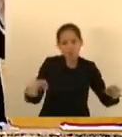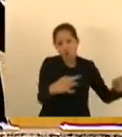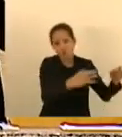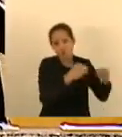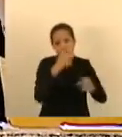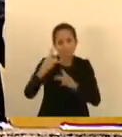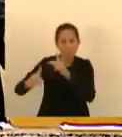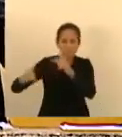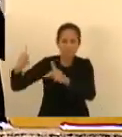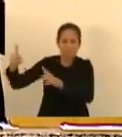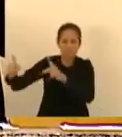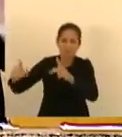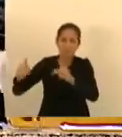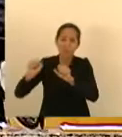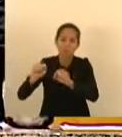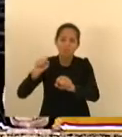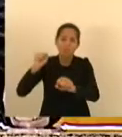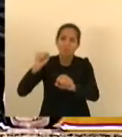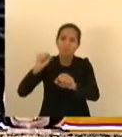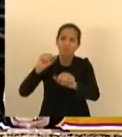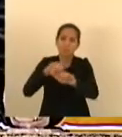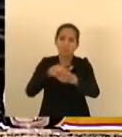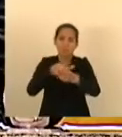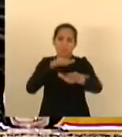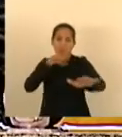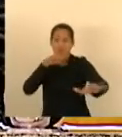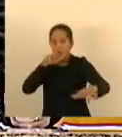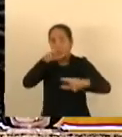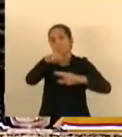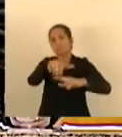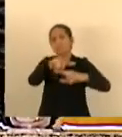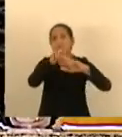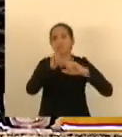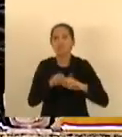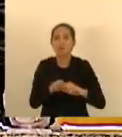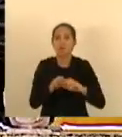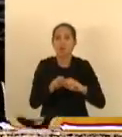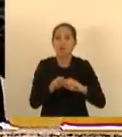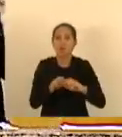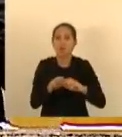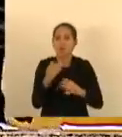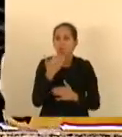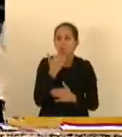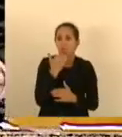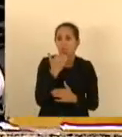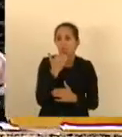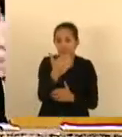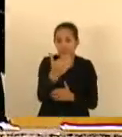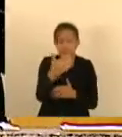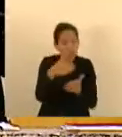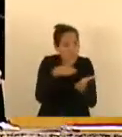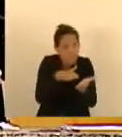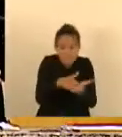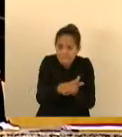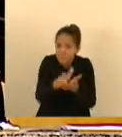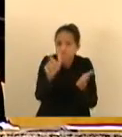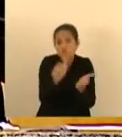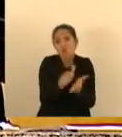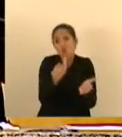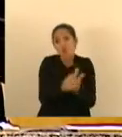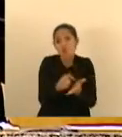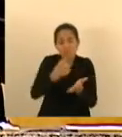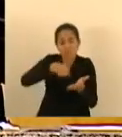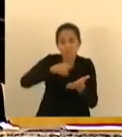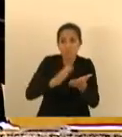velocidade de transitar numa concessionária, numa rodovia, porque a hora que ele pedir vai ter que emitir nota fiscal. Se nós tivéssemos aprovado